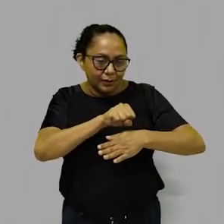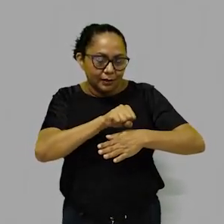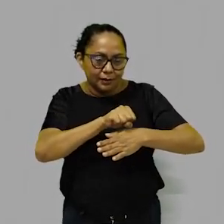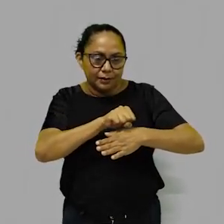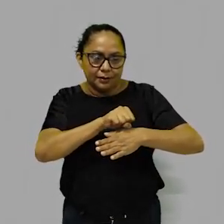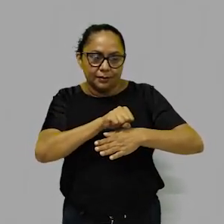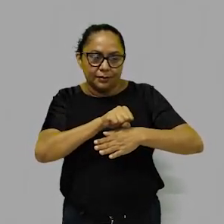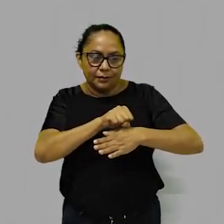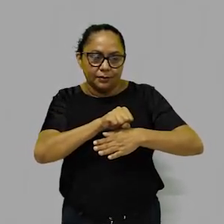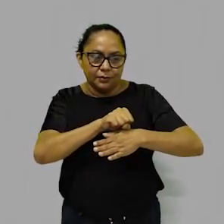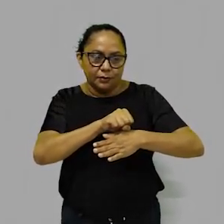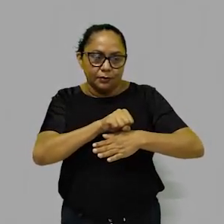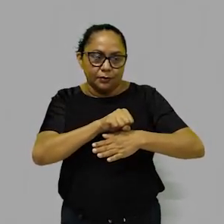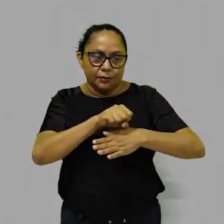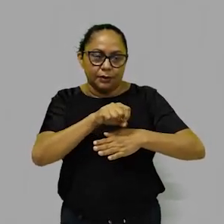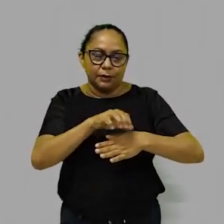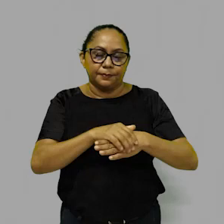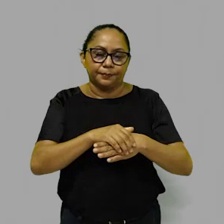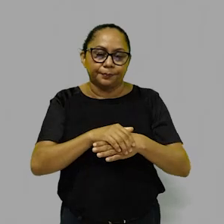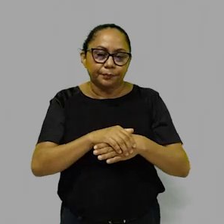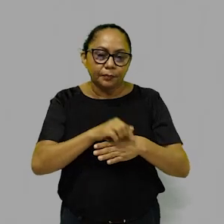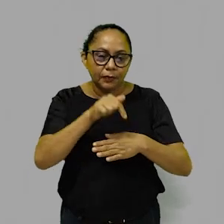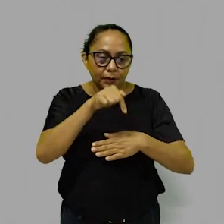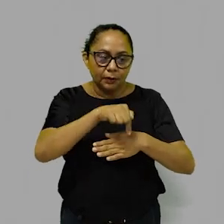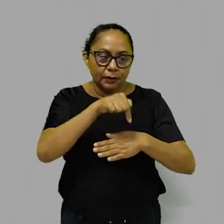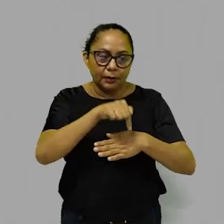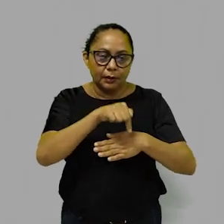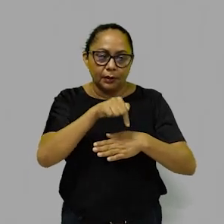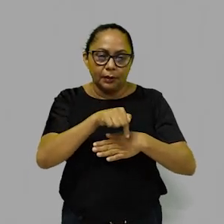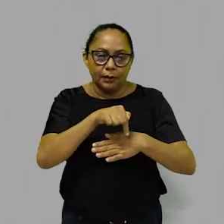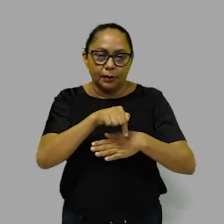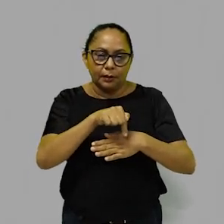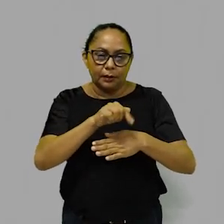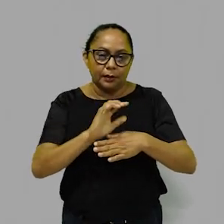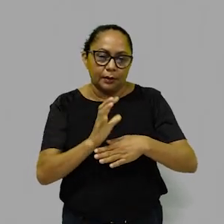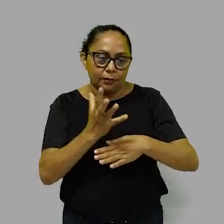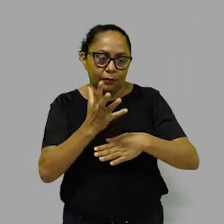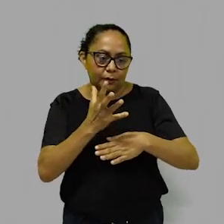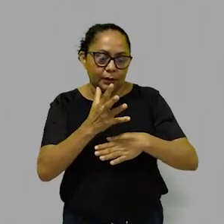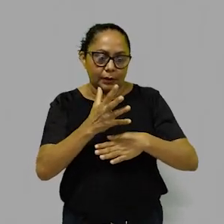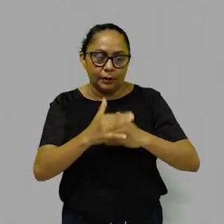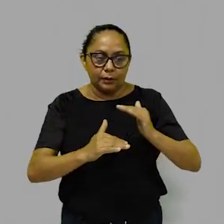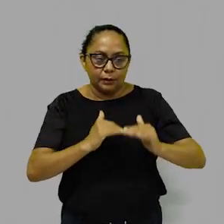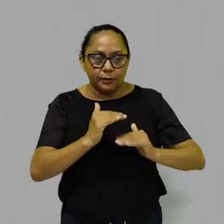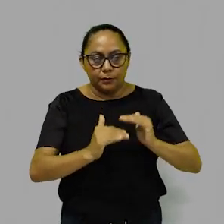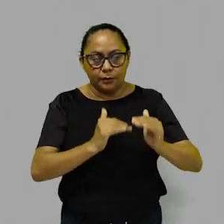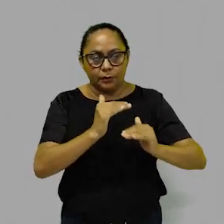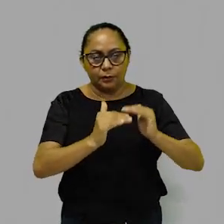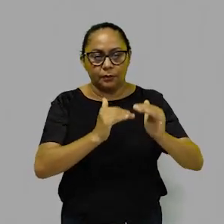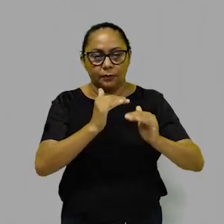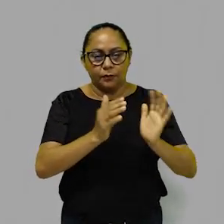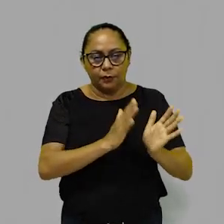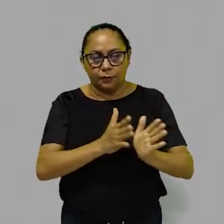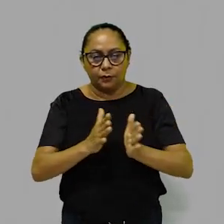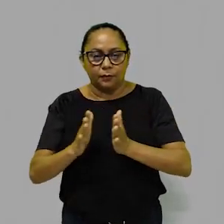invasores potenciais. Nesse caso, ela está atacando esse invasor aqui. Ela está promovendo um processo